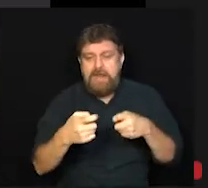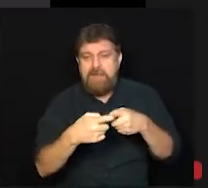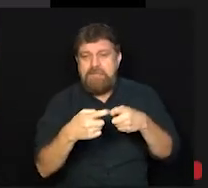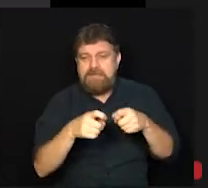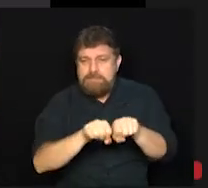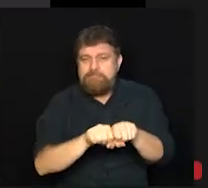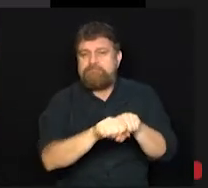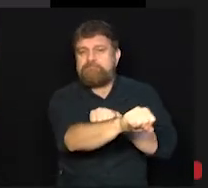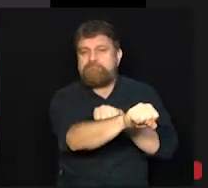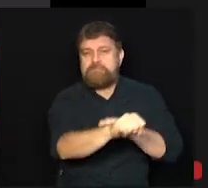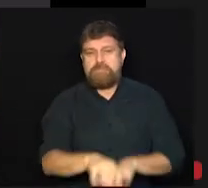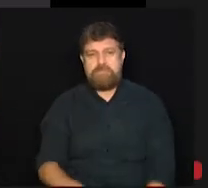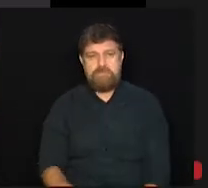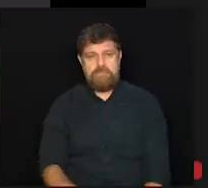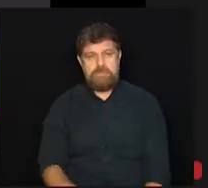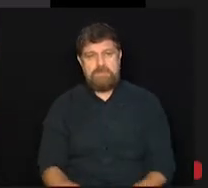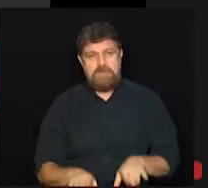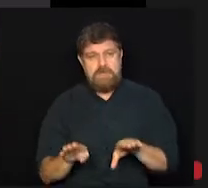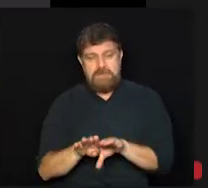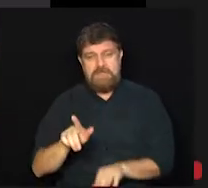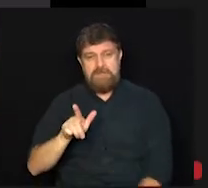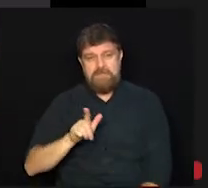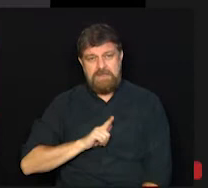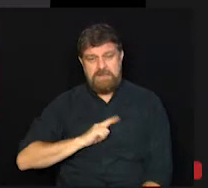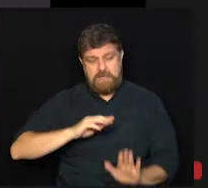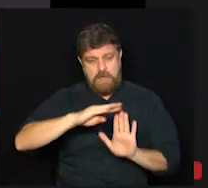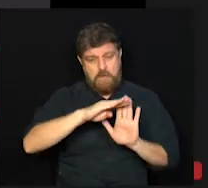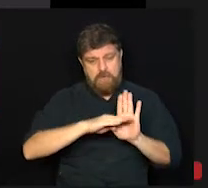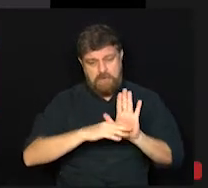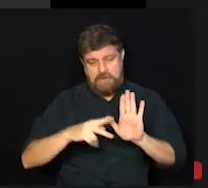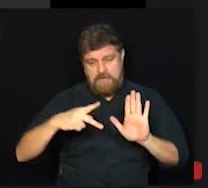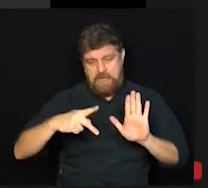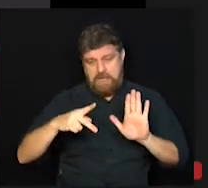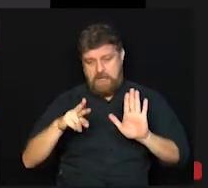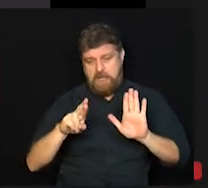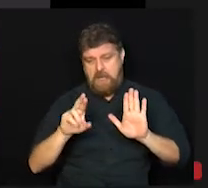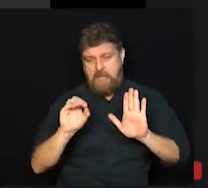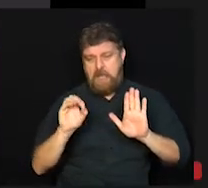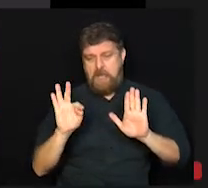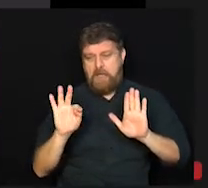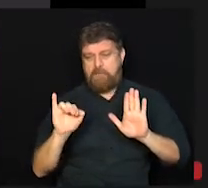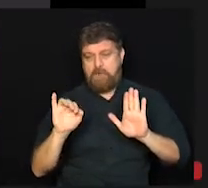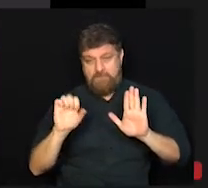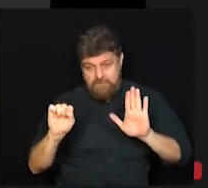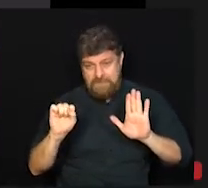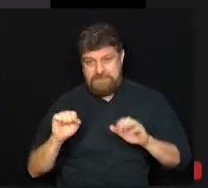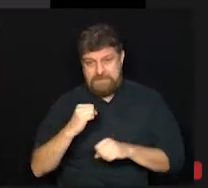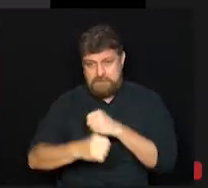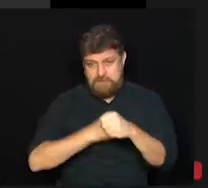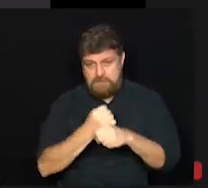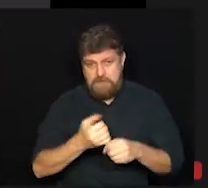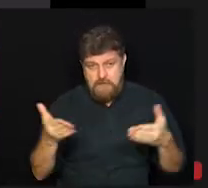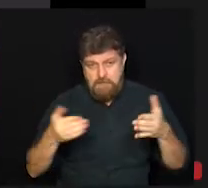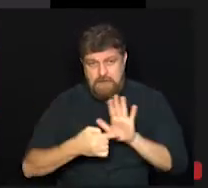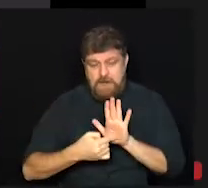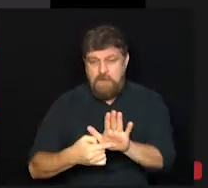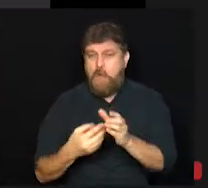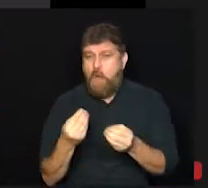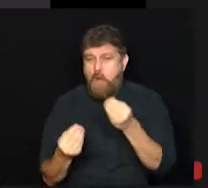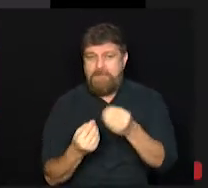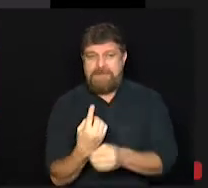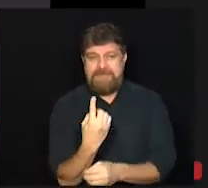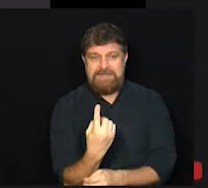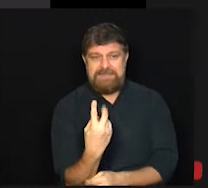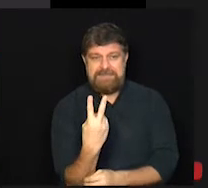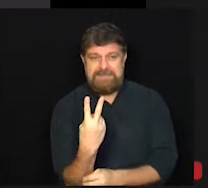Além disso, nós temos então o Profis, como eu falei, o Profis desse ano, esse é o processo seletivo, são 120